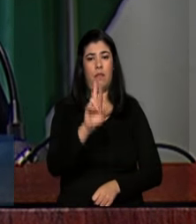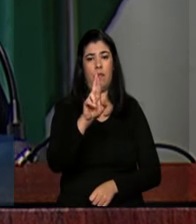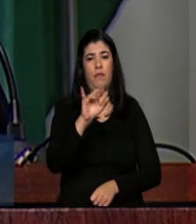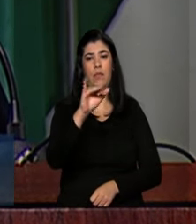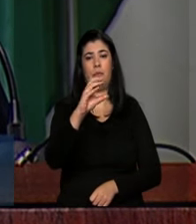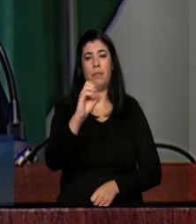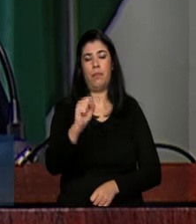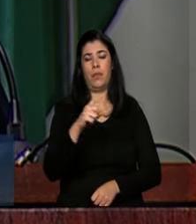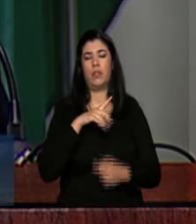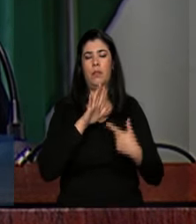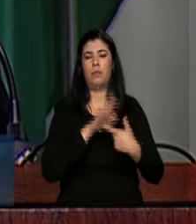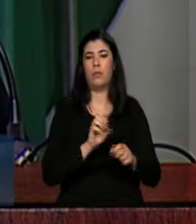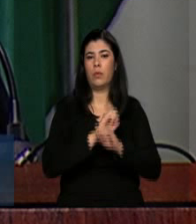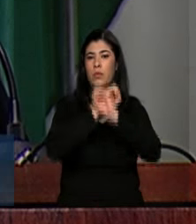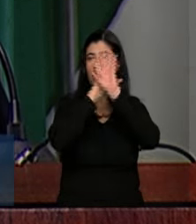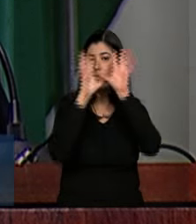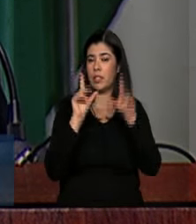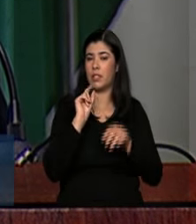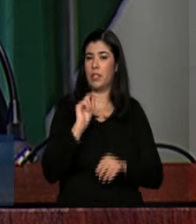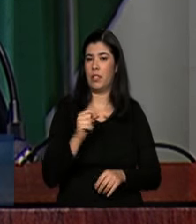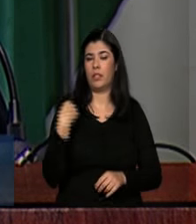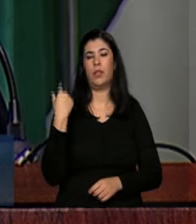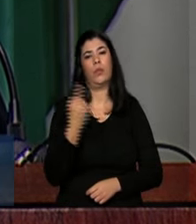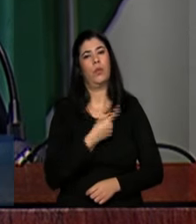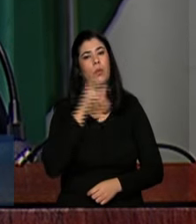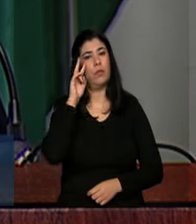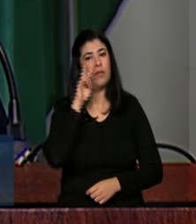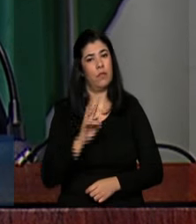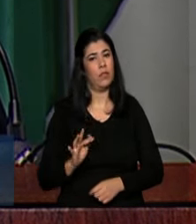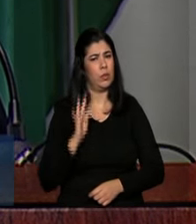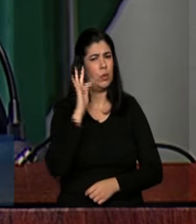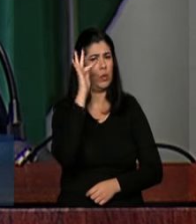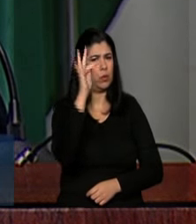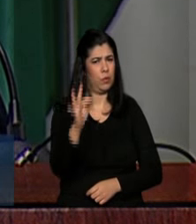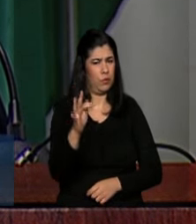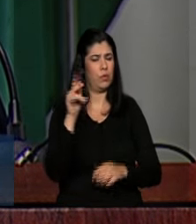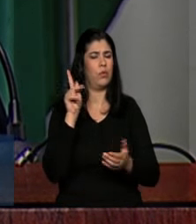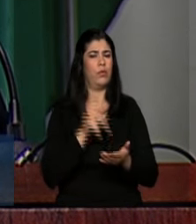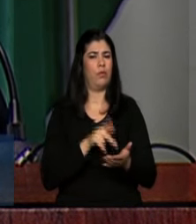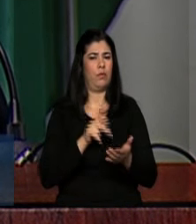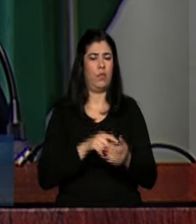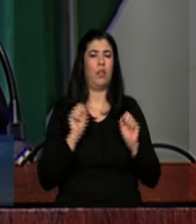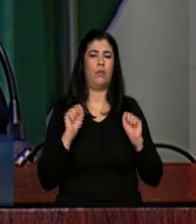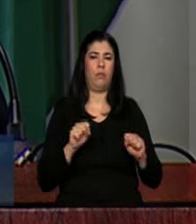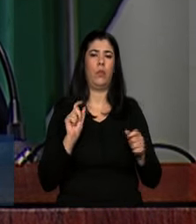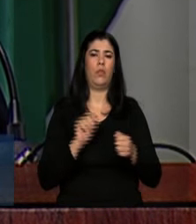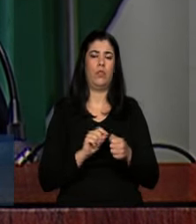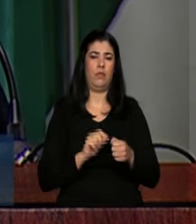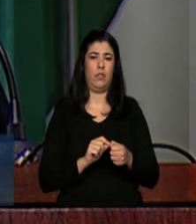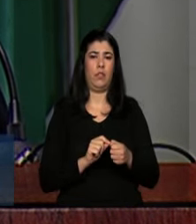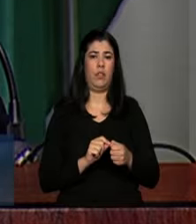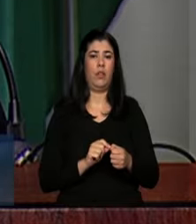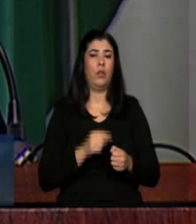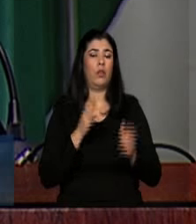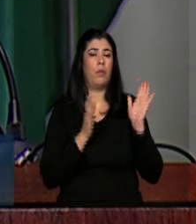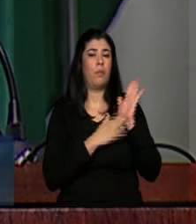é uma demonstração clara de que nossa visão de futuro é plenamente realizável. O que propomos como visão de